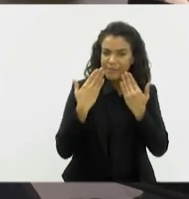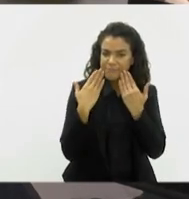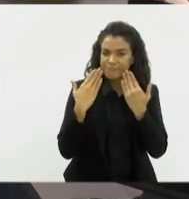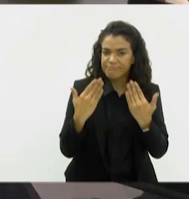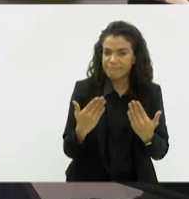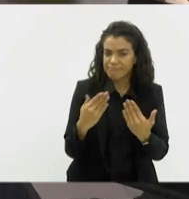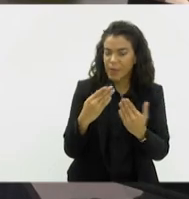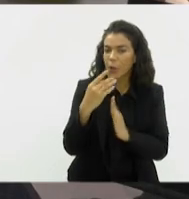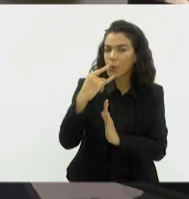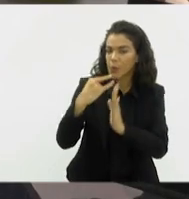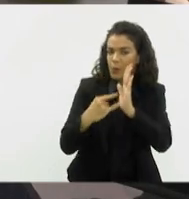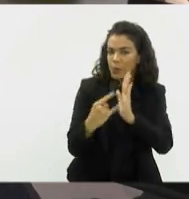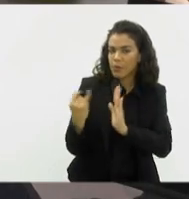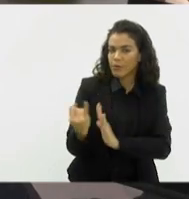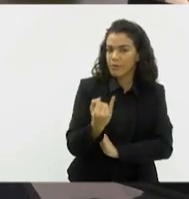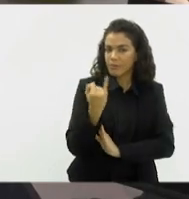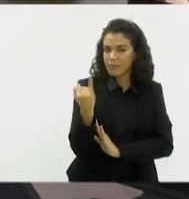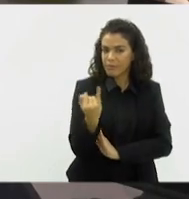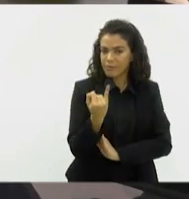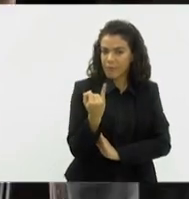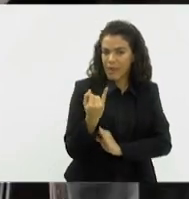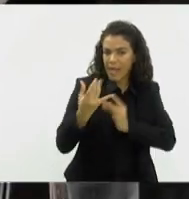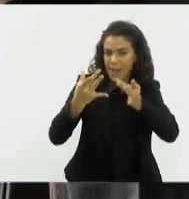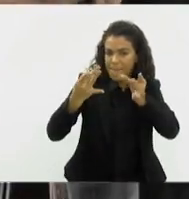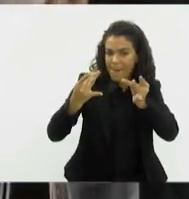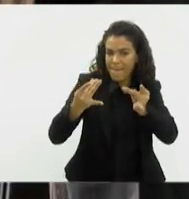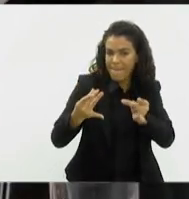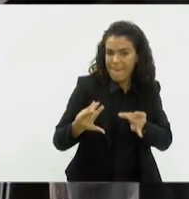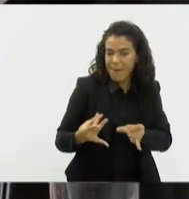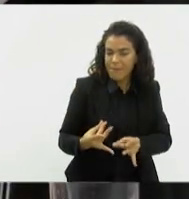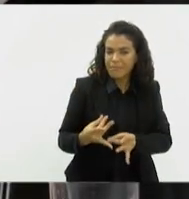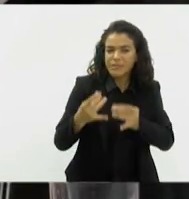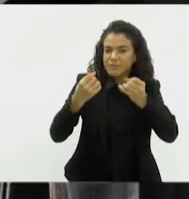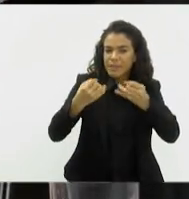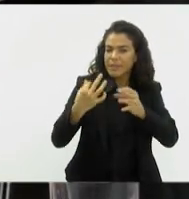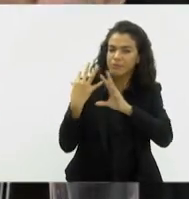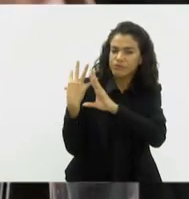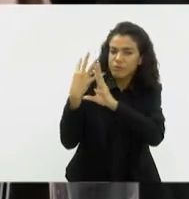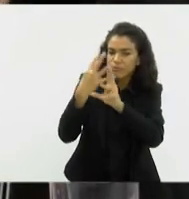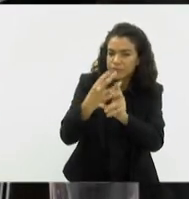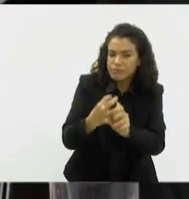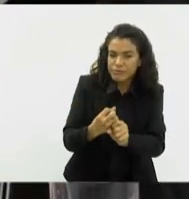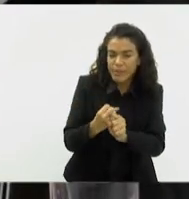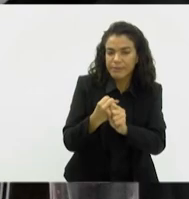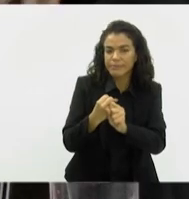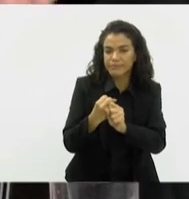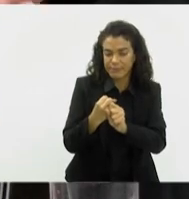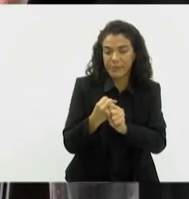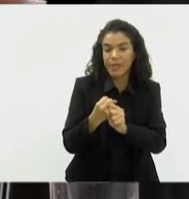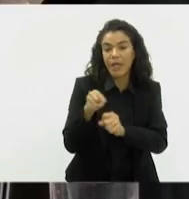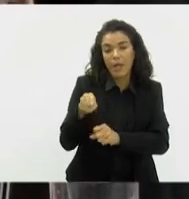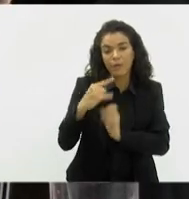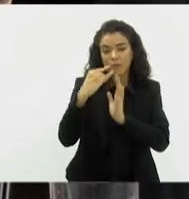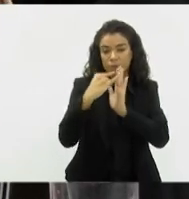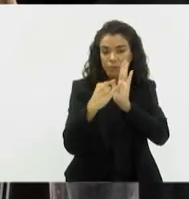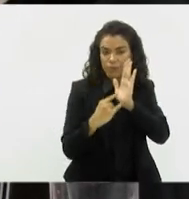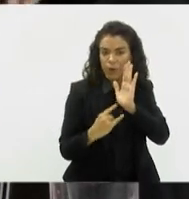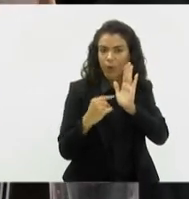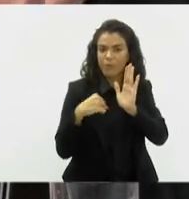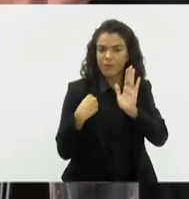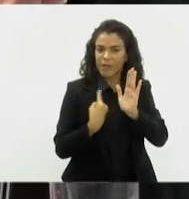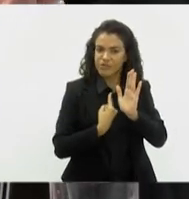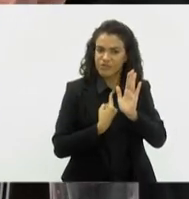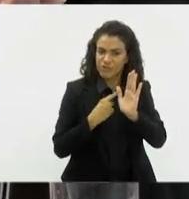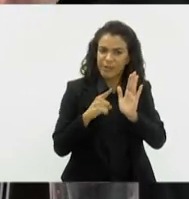um documento muito importante, no qual ele vai falar um pouco sobre a trajetória, né, o escopo. Então, esse foi um documento que a gente teve acesso,